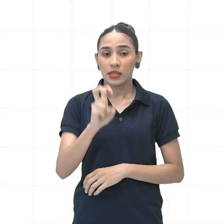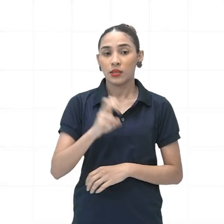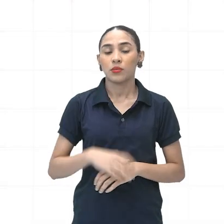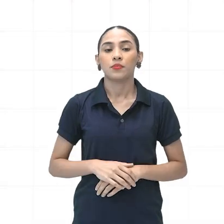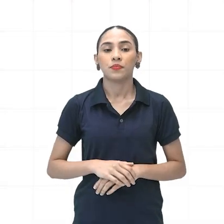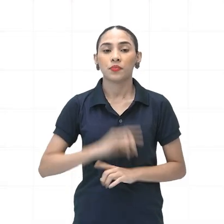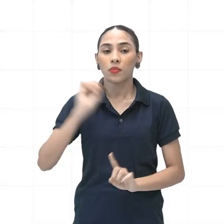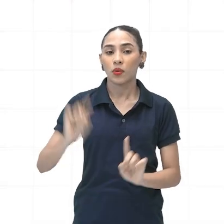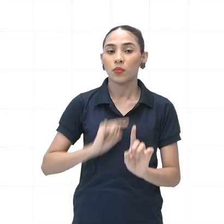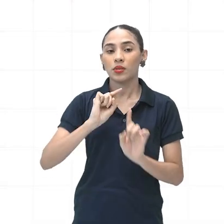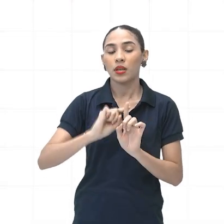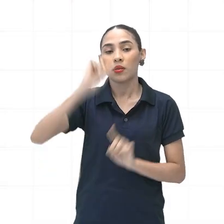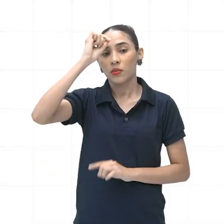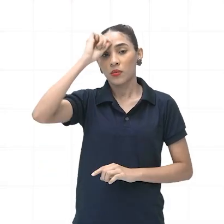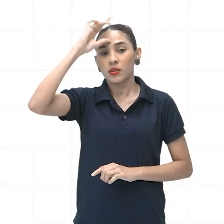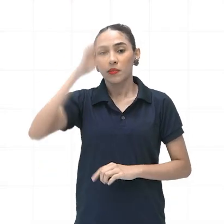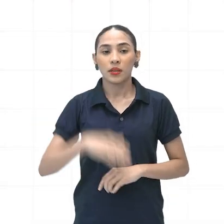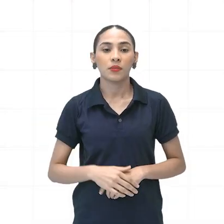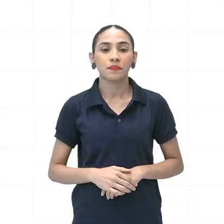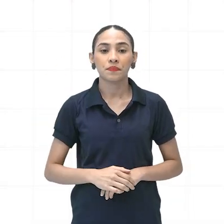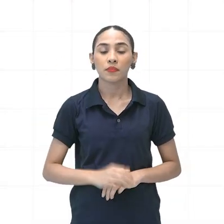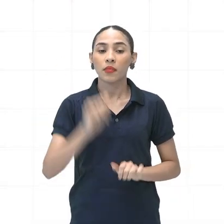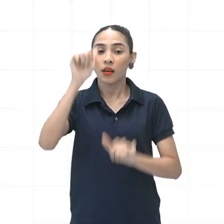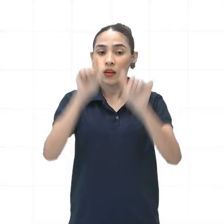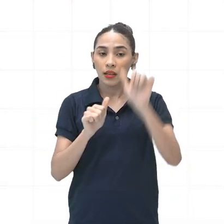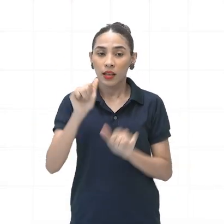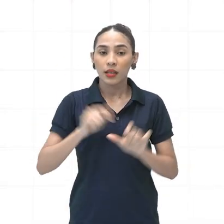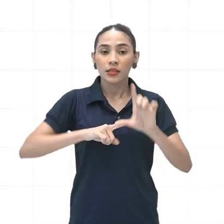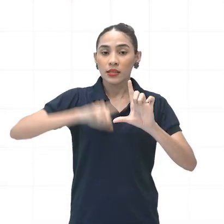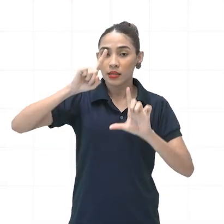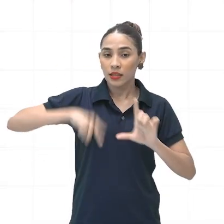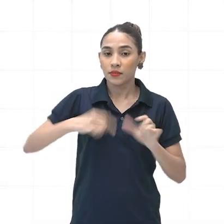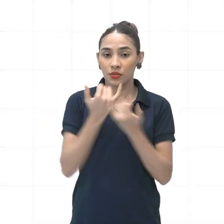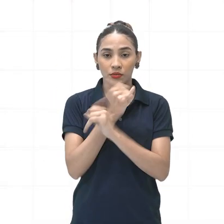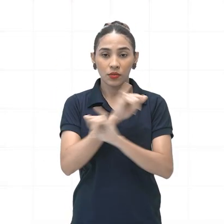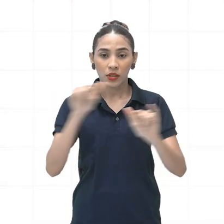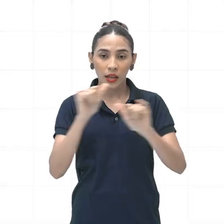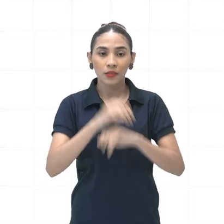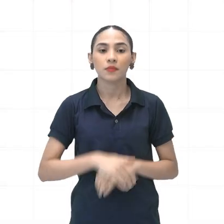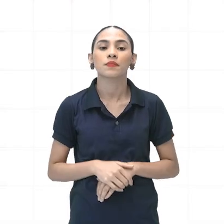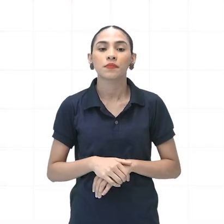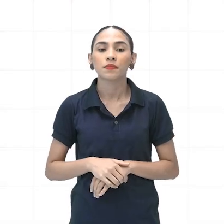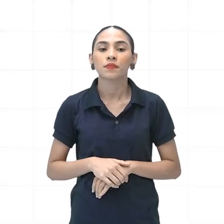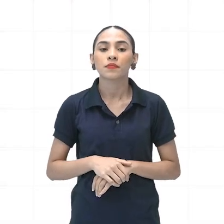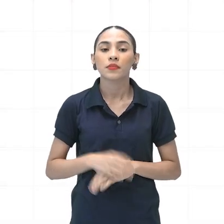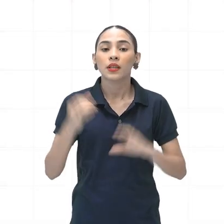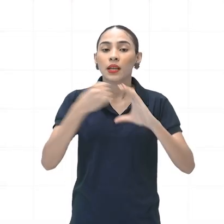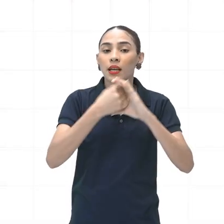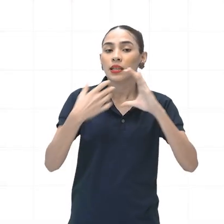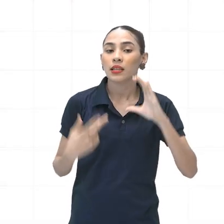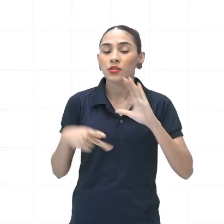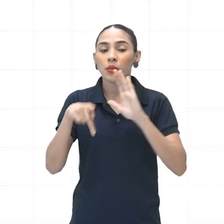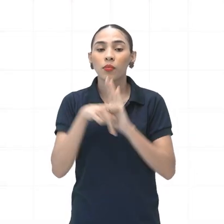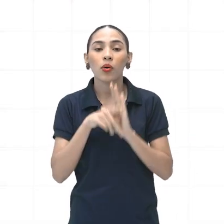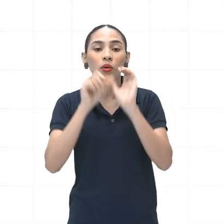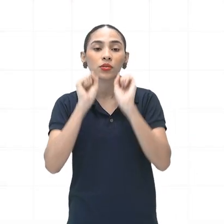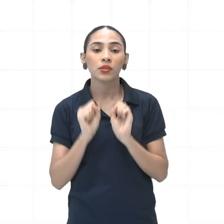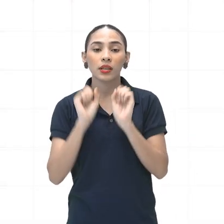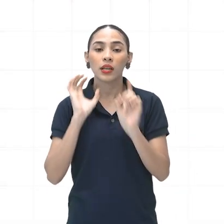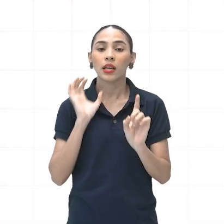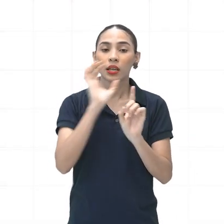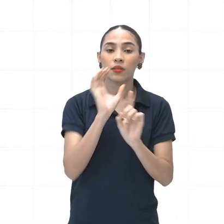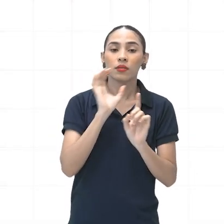35, o objeto de conhecimento, análise de gráficos divulgados pela mídia, elementos que podem